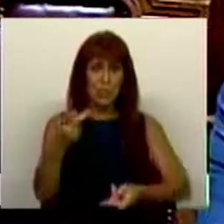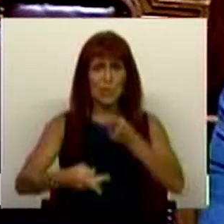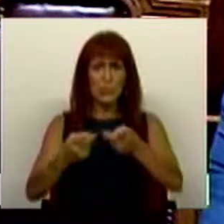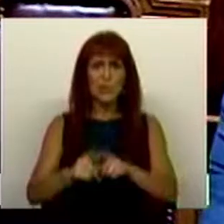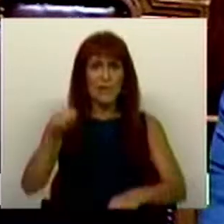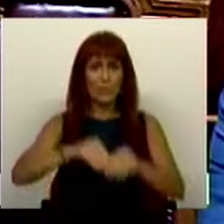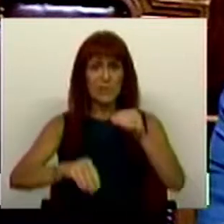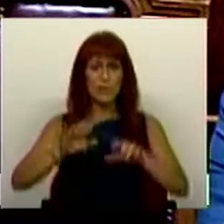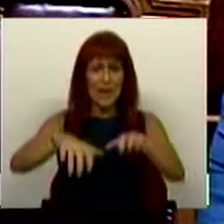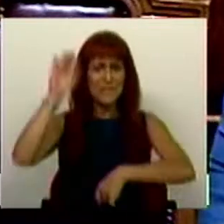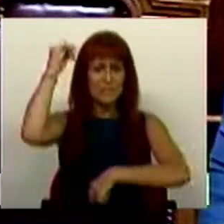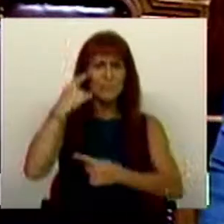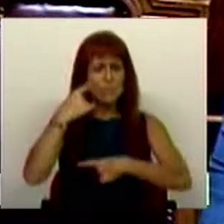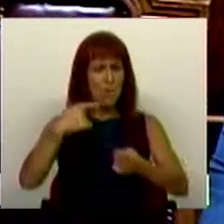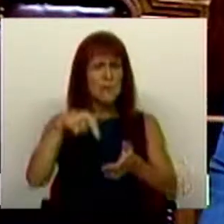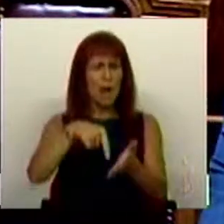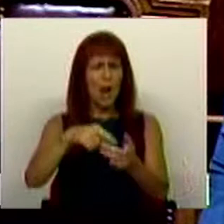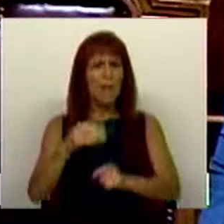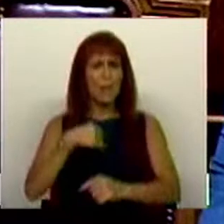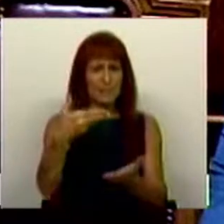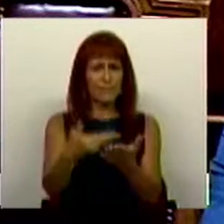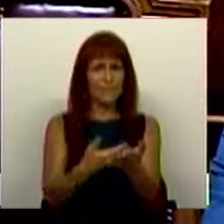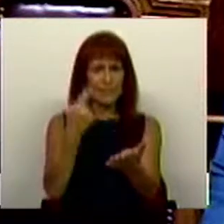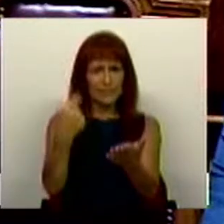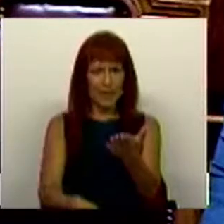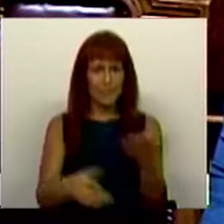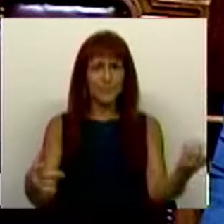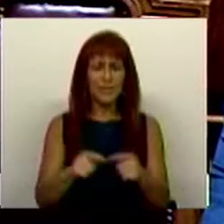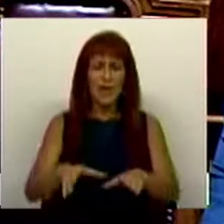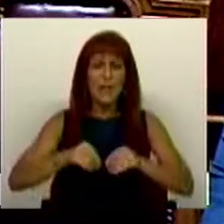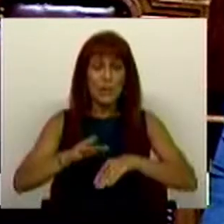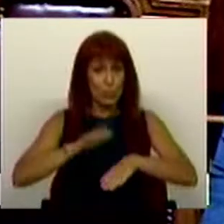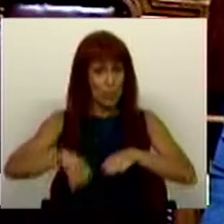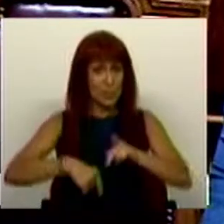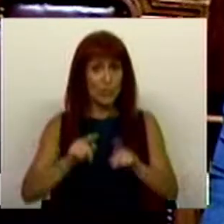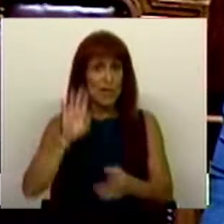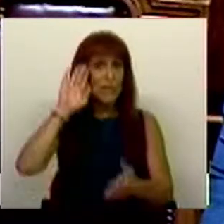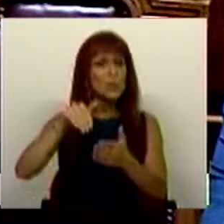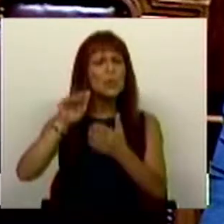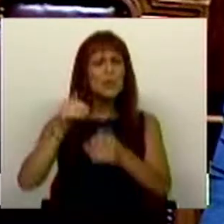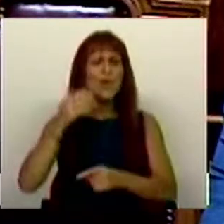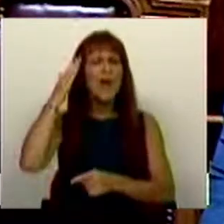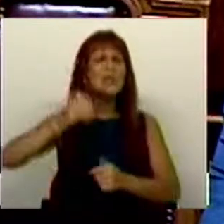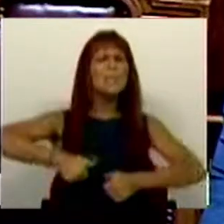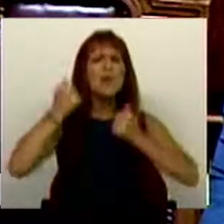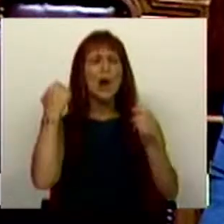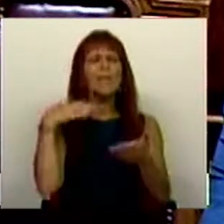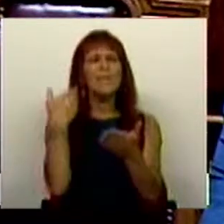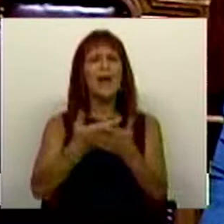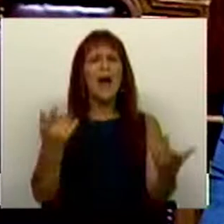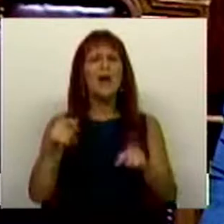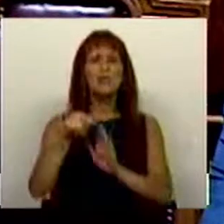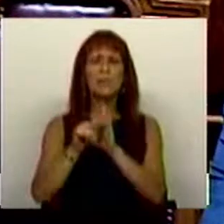Assembleia da República, reflete essa mesma preocupação. Adota, por isso, as soluções que entendemos melhor servirem